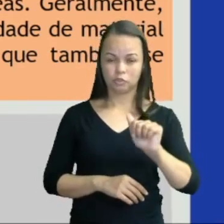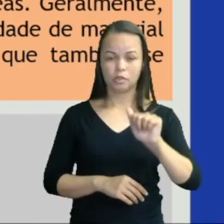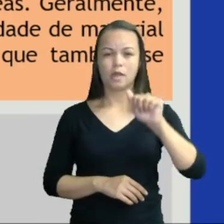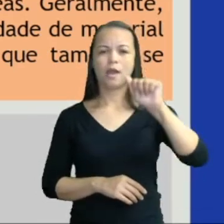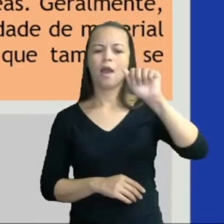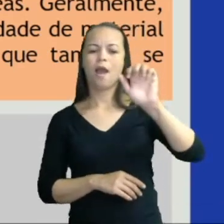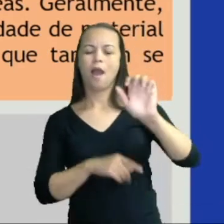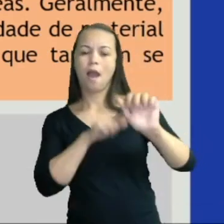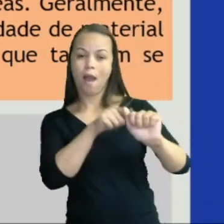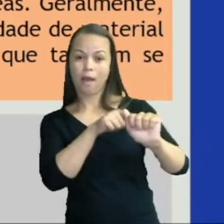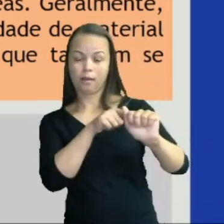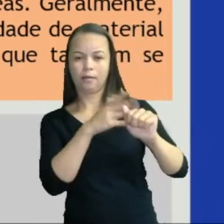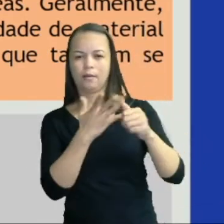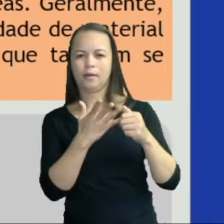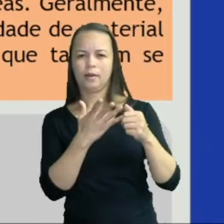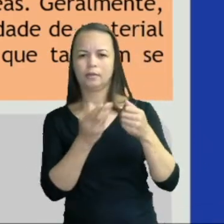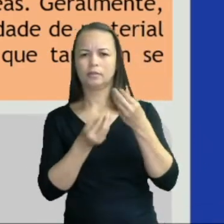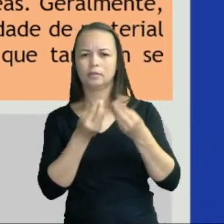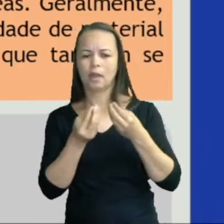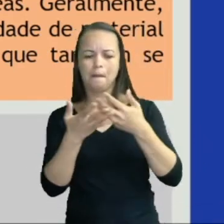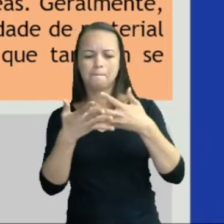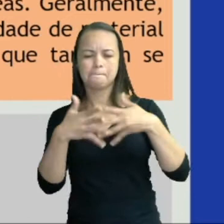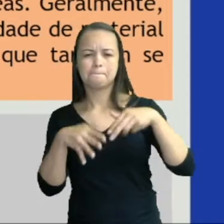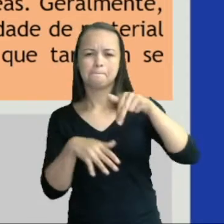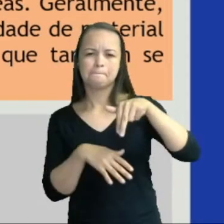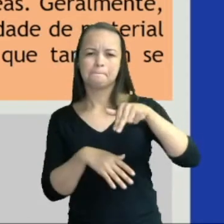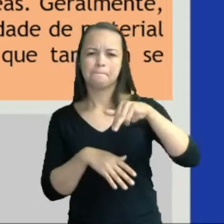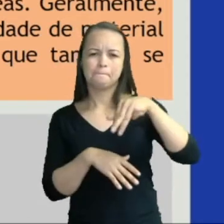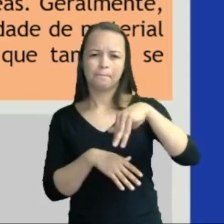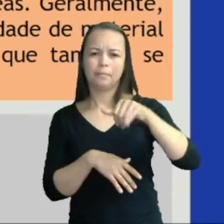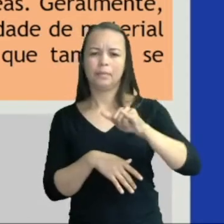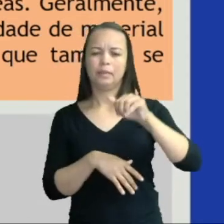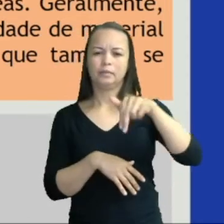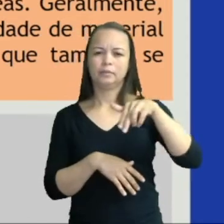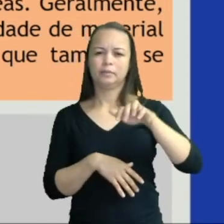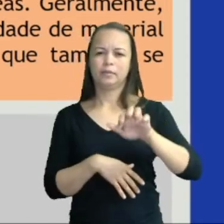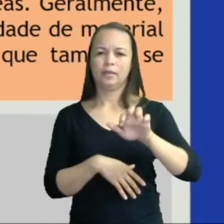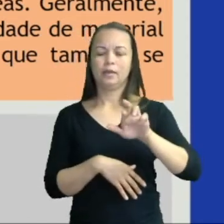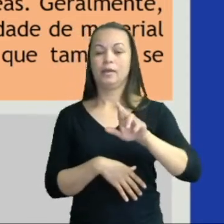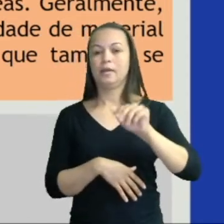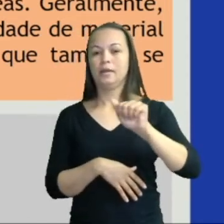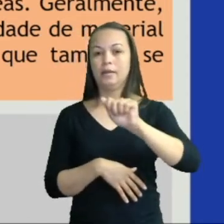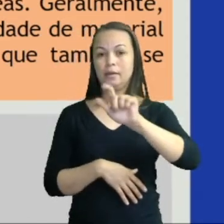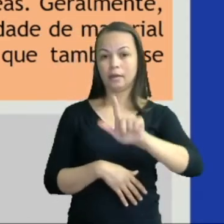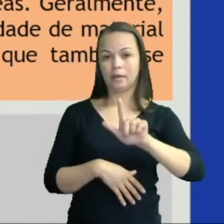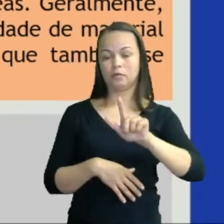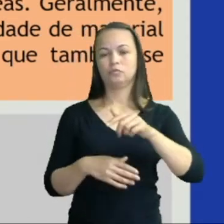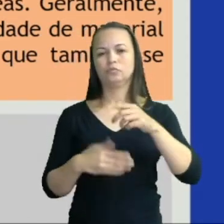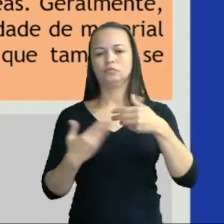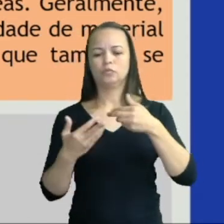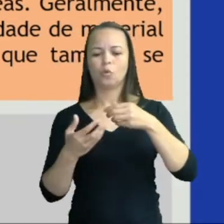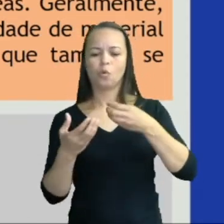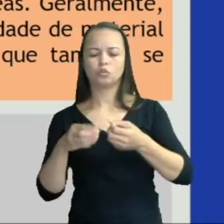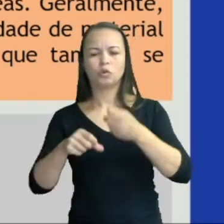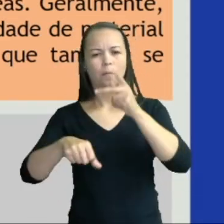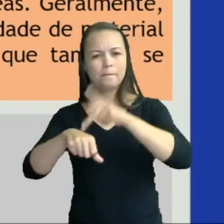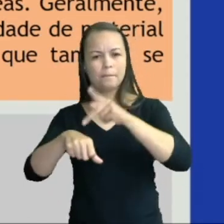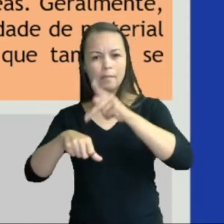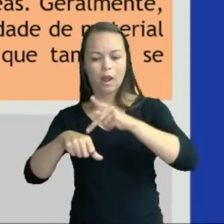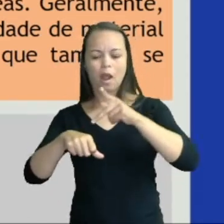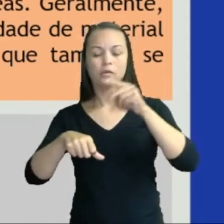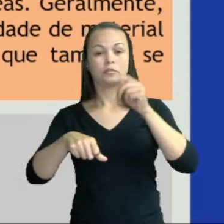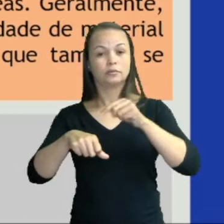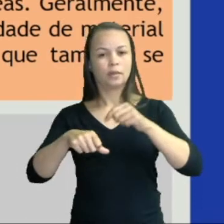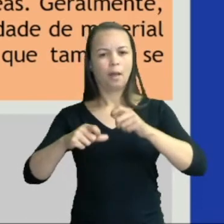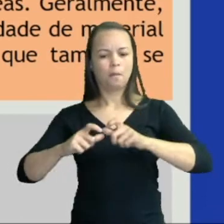mineralógico, que, como o nome indica, é composto por minerais oriundos da rocha-mãe,